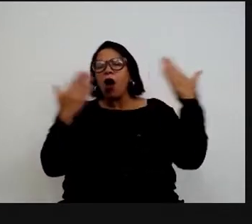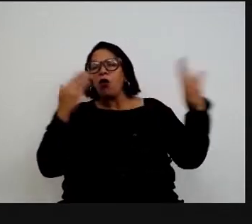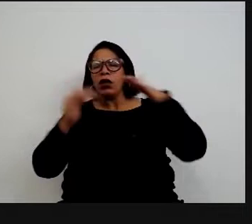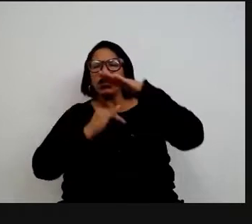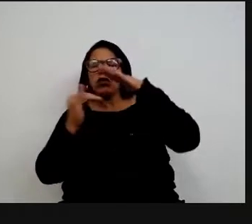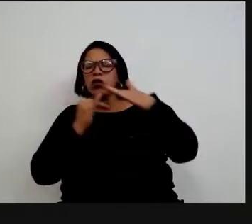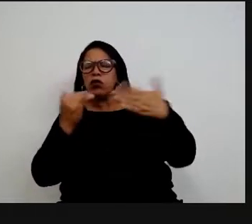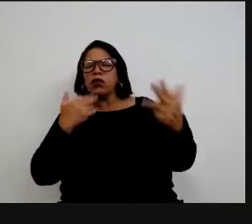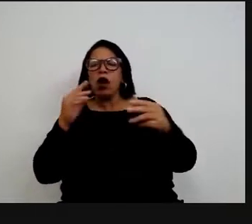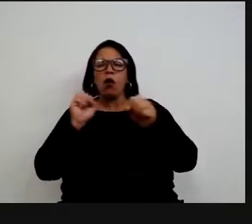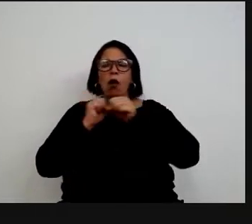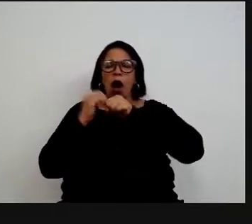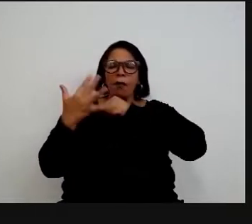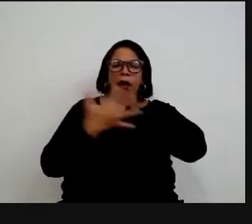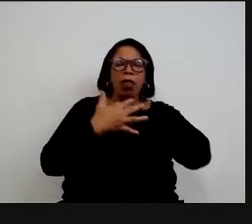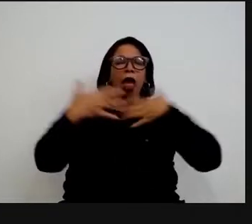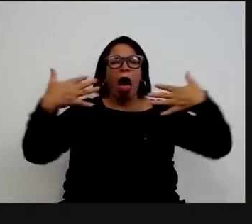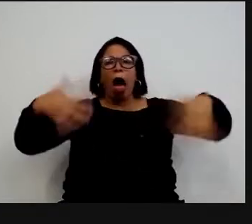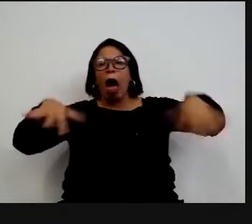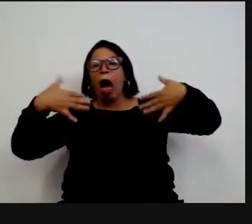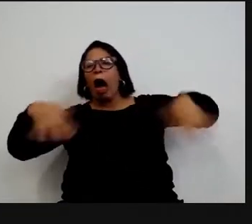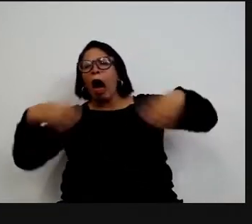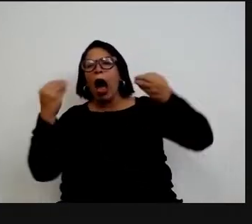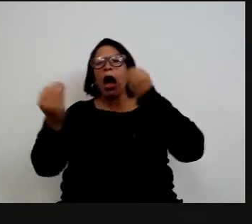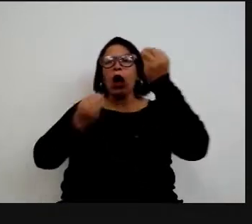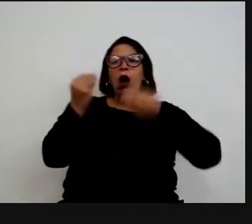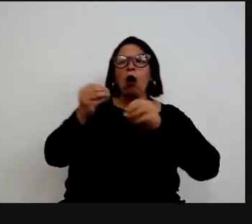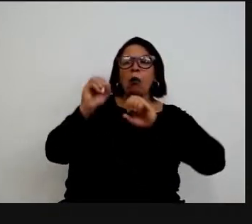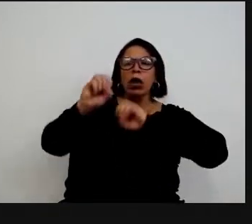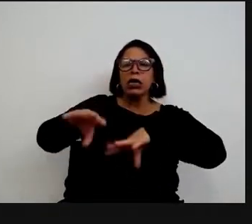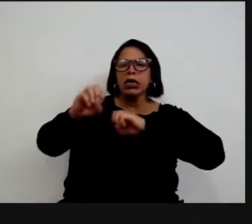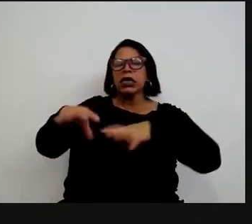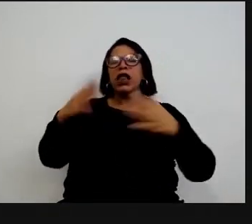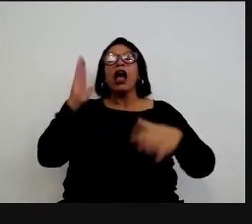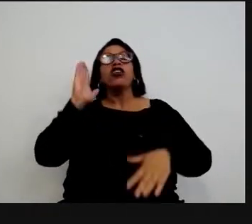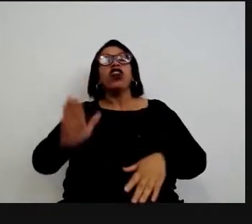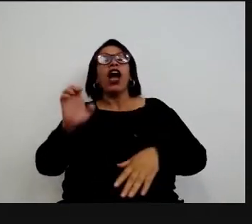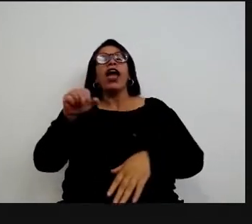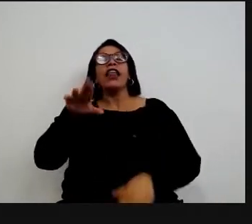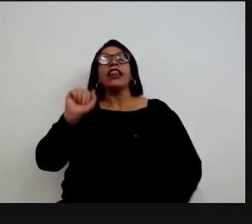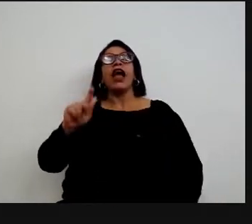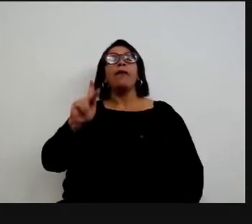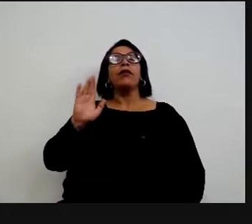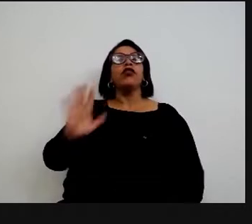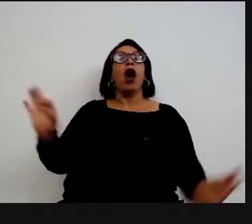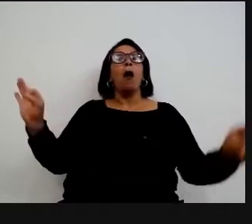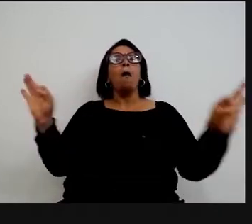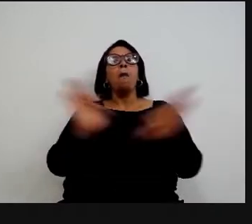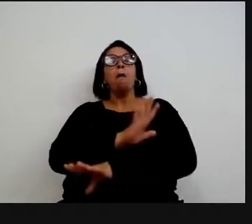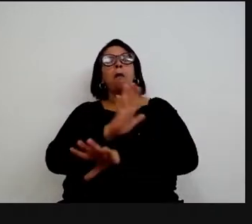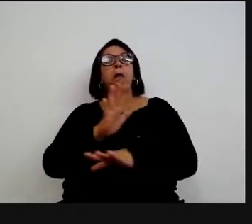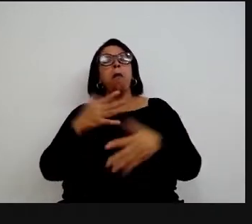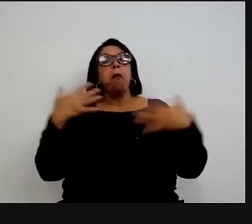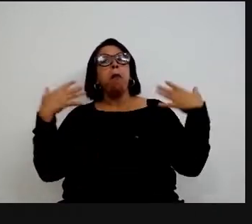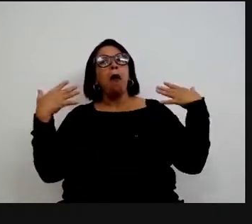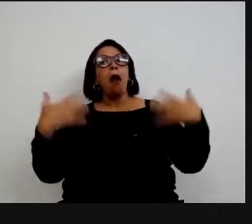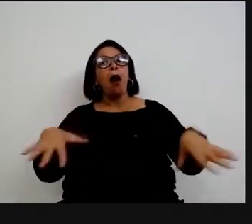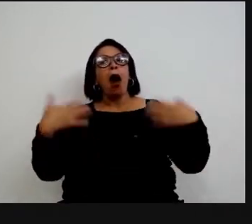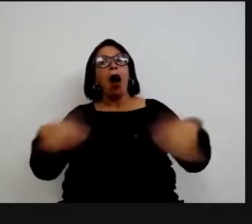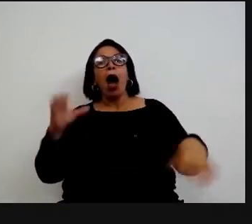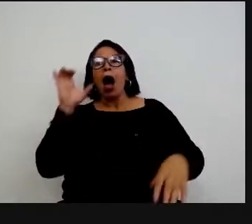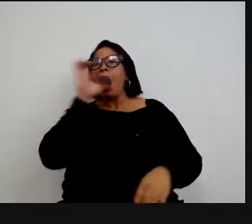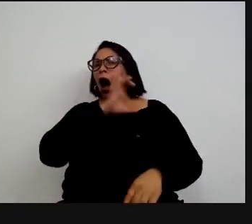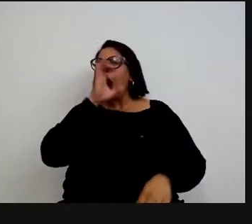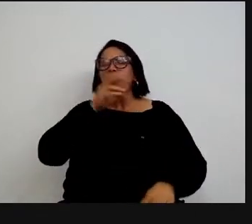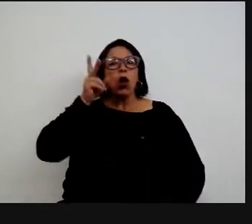na hora da pandemia, o que fazer, como fazer, vocês parece que já tinham tudo pronto. E aí, simplesmente, ligaram